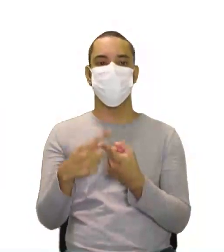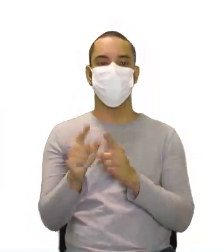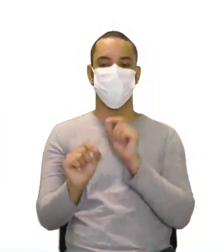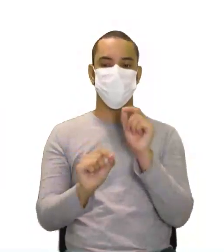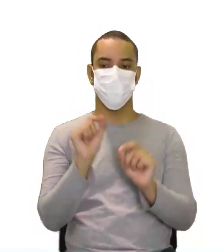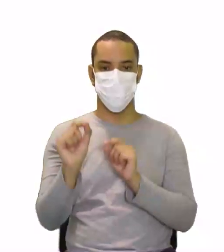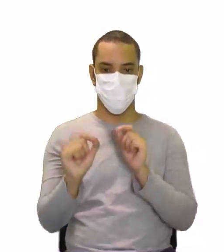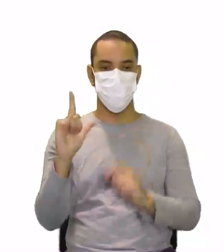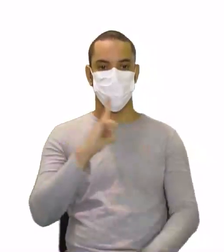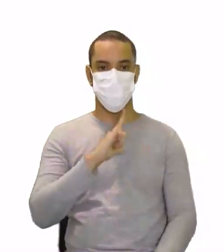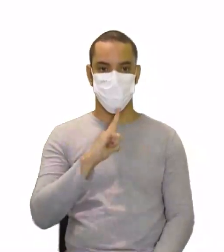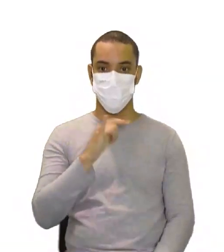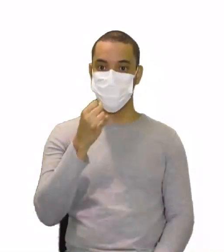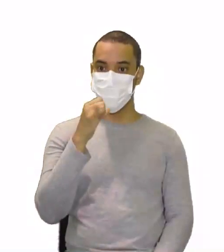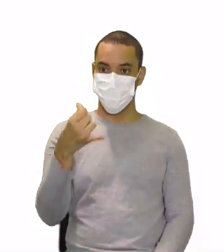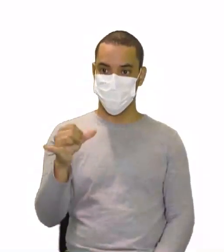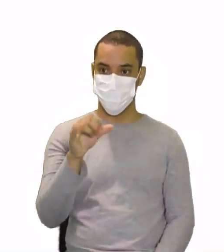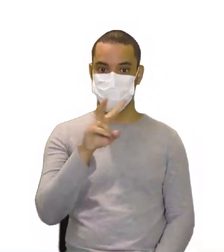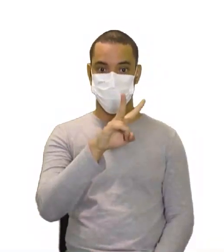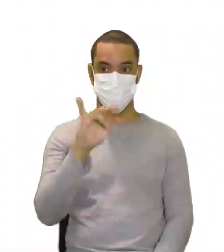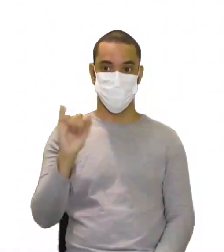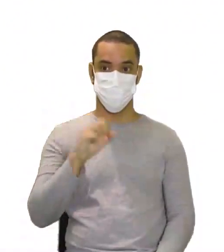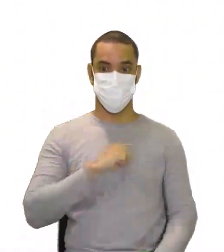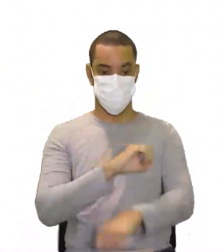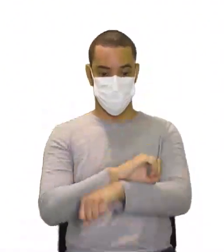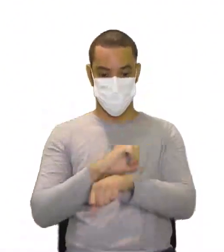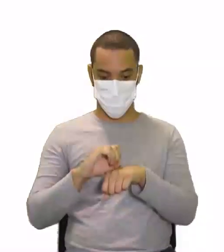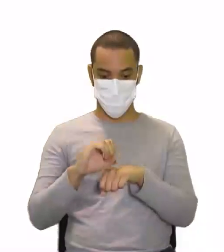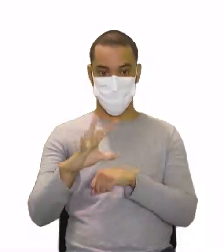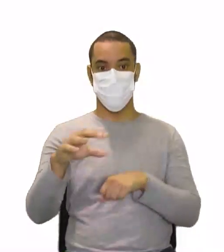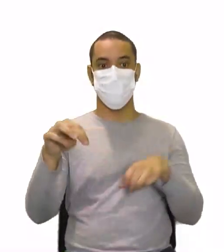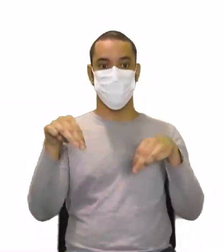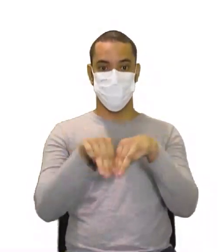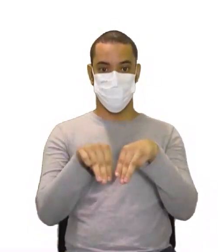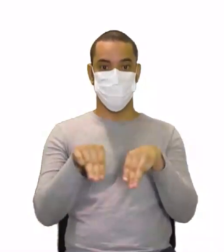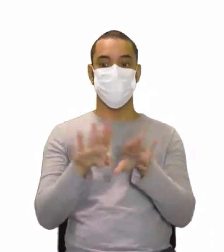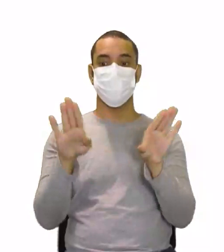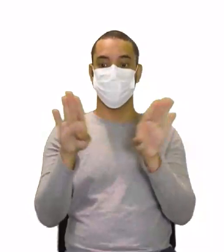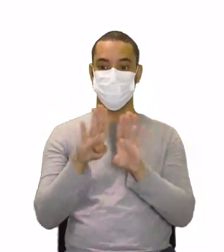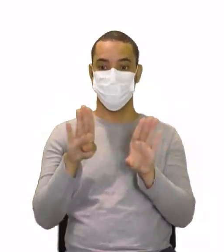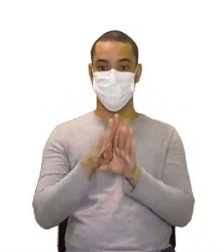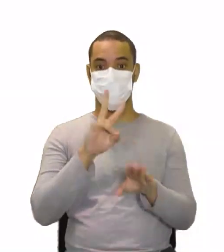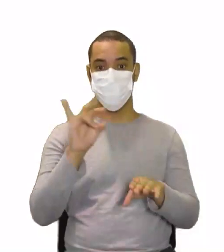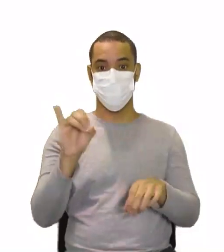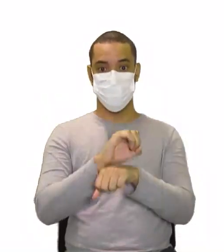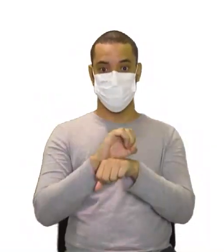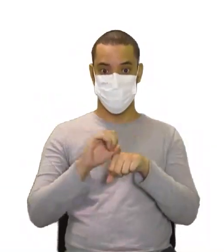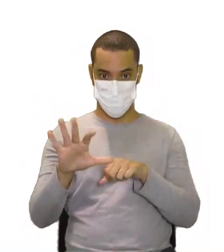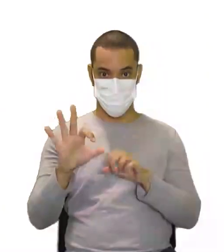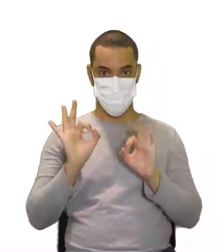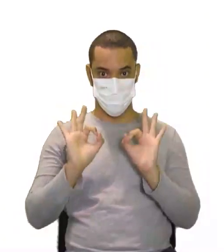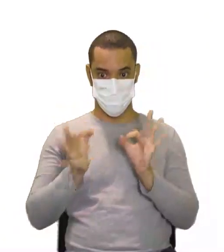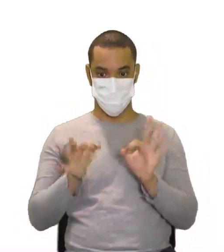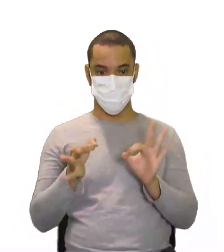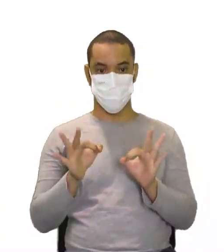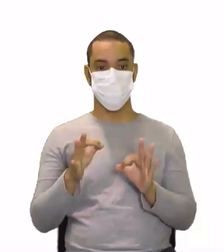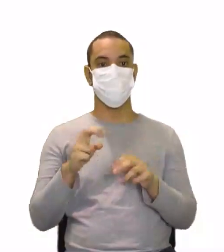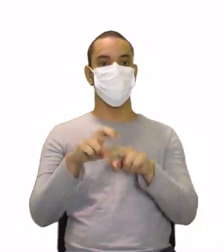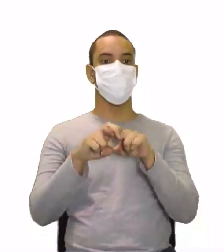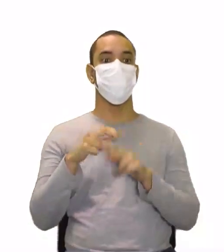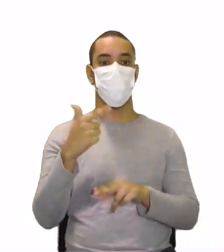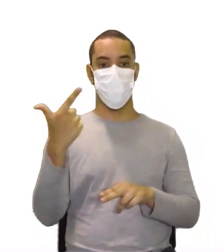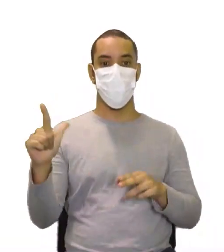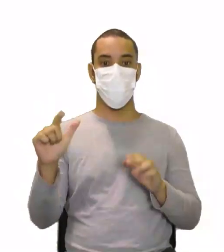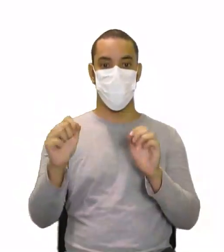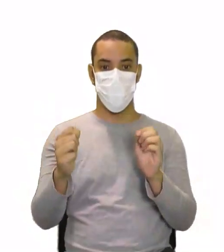ser induzido uma corrente elétrica, vai induzir um campo magnético, ele vai ser induzido saindo, certo? Já que o outro estava